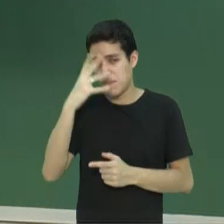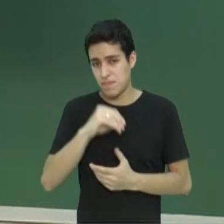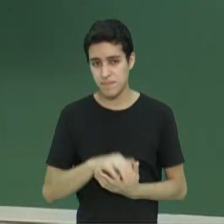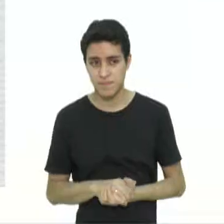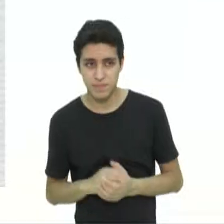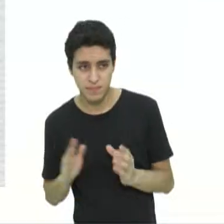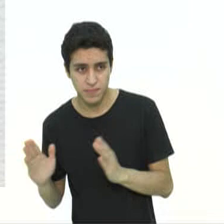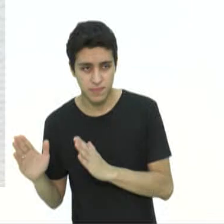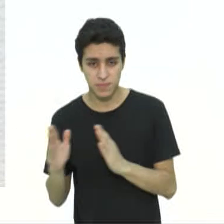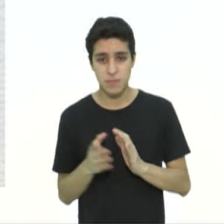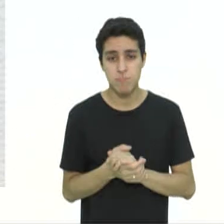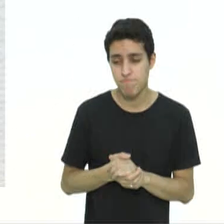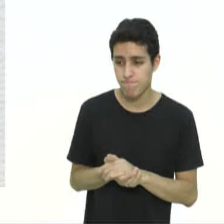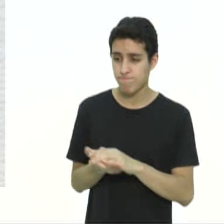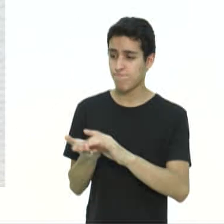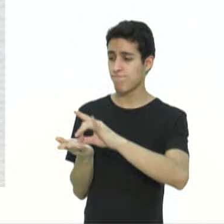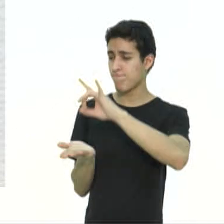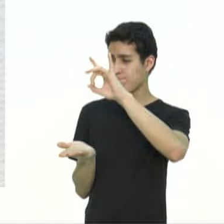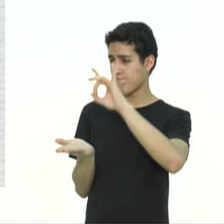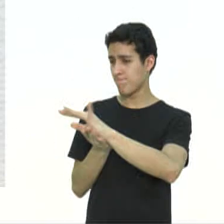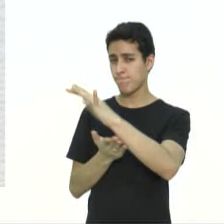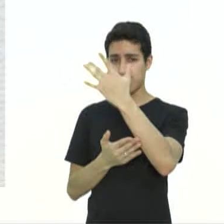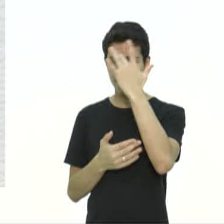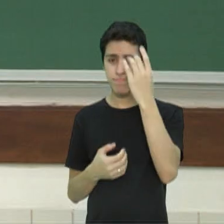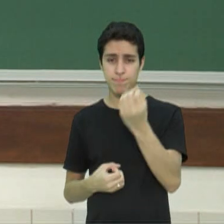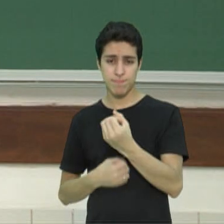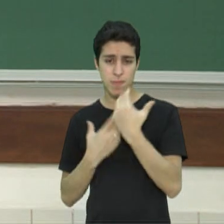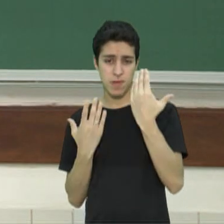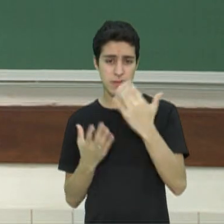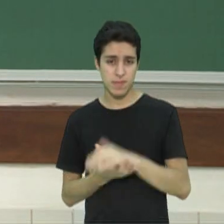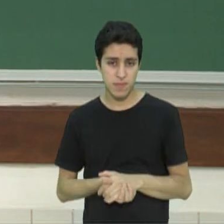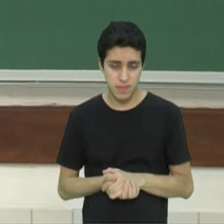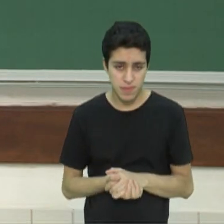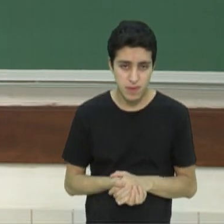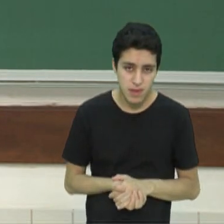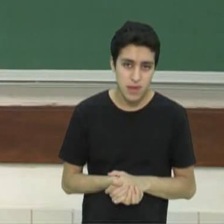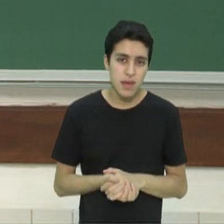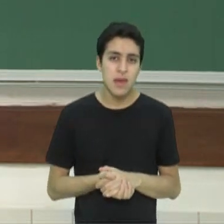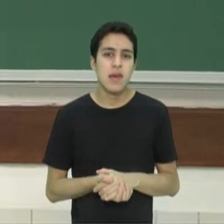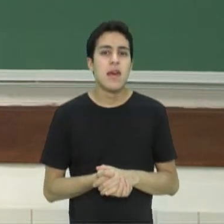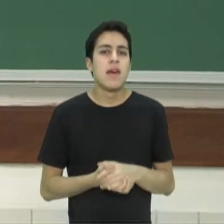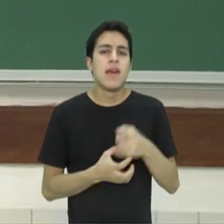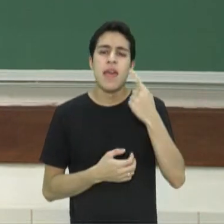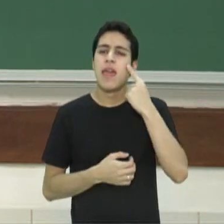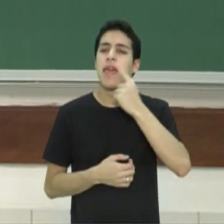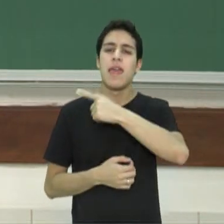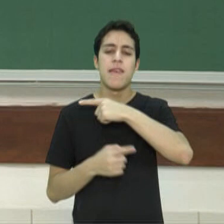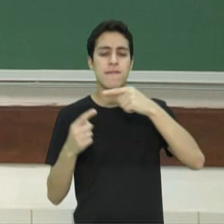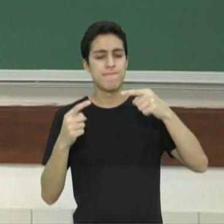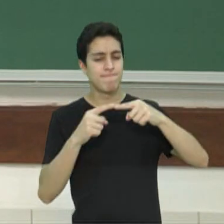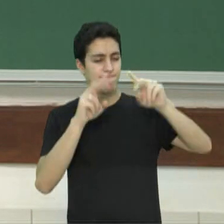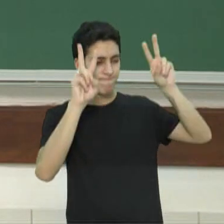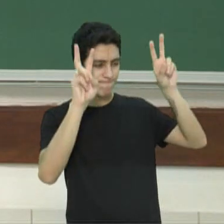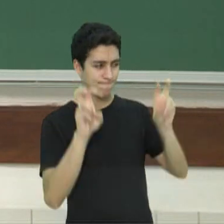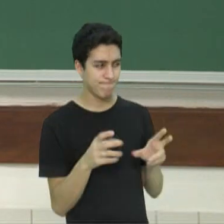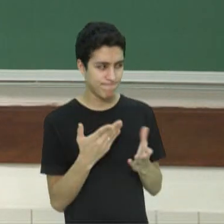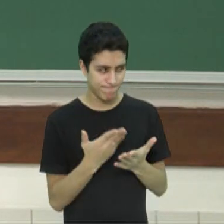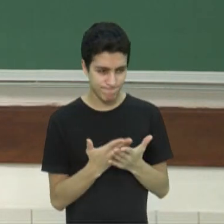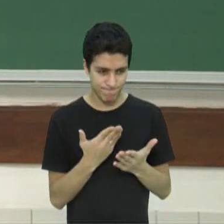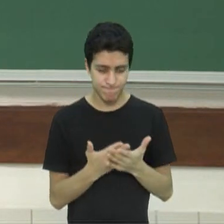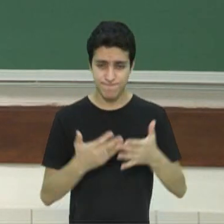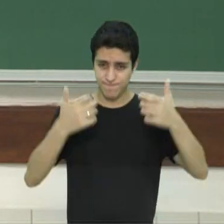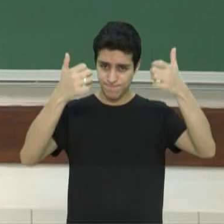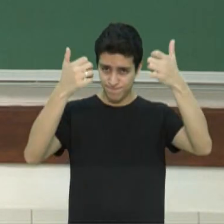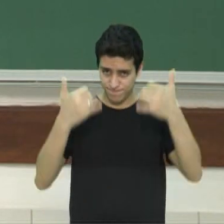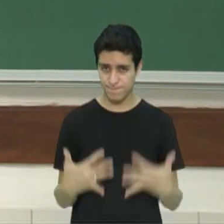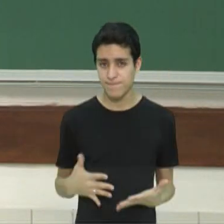A expulsão dos poetas. Então, moçada, aqui nós chegamos ao título das nossas aulas, a